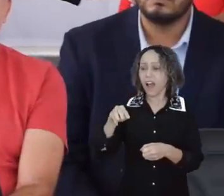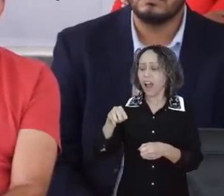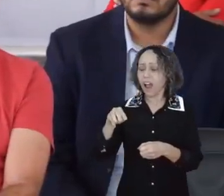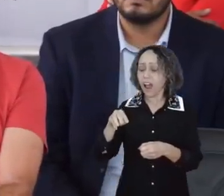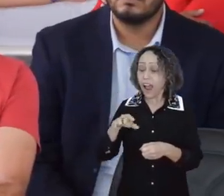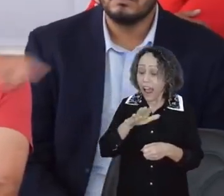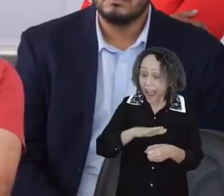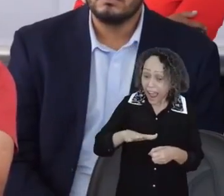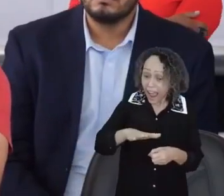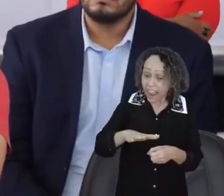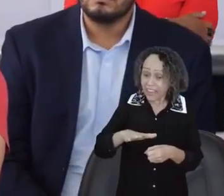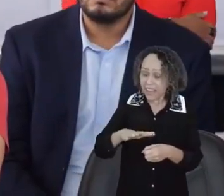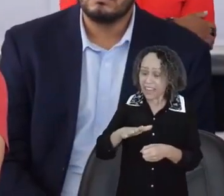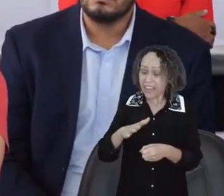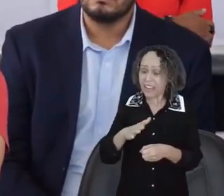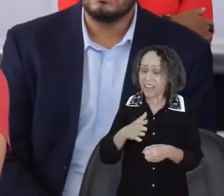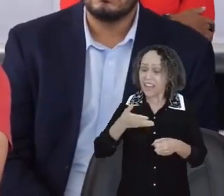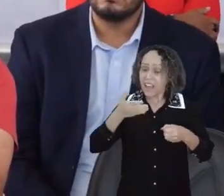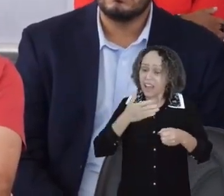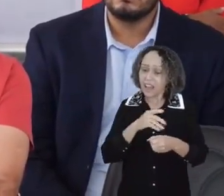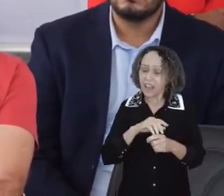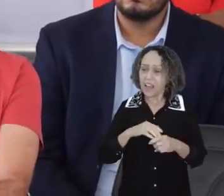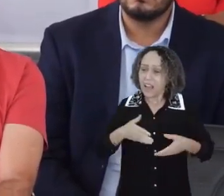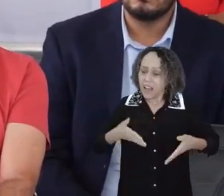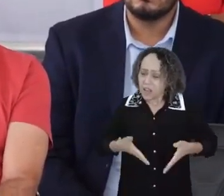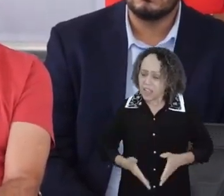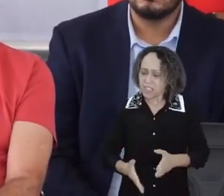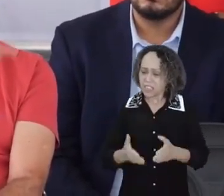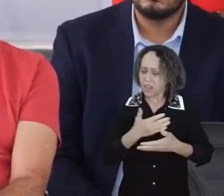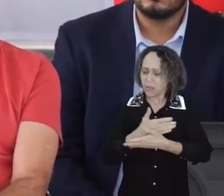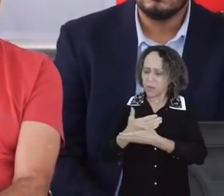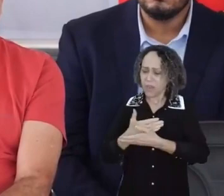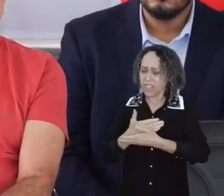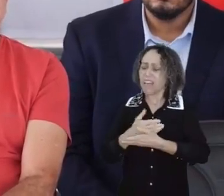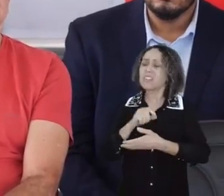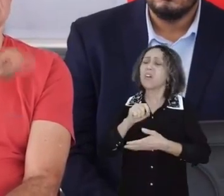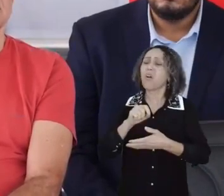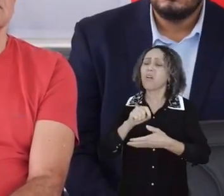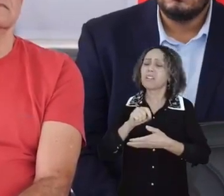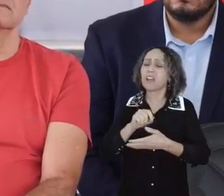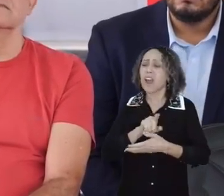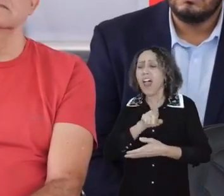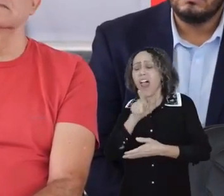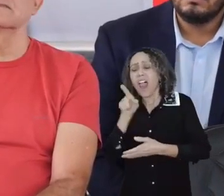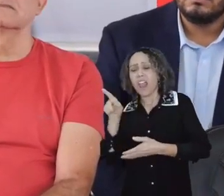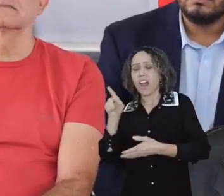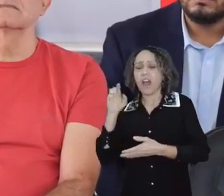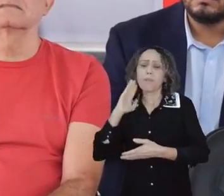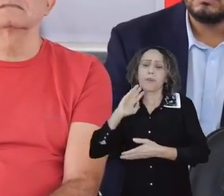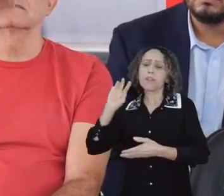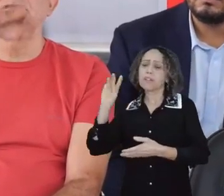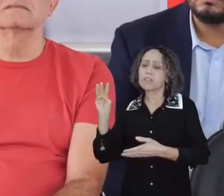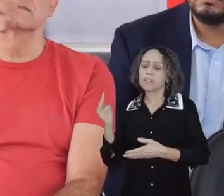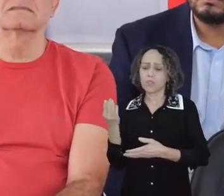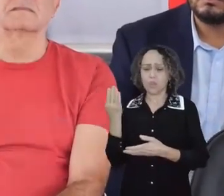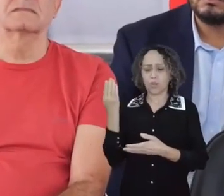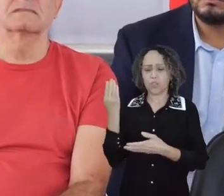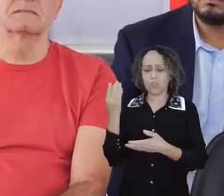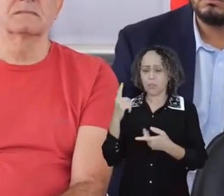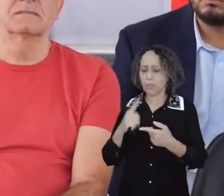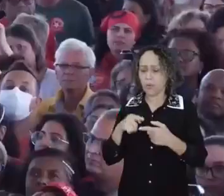Belo Horizonte. Porque a única maternidade que tinha aqui em Contagem, que era pequena quando eu cheguei aqui,